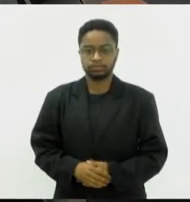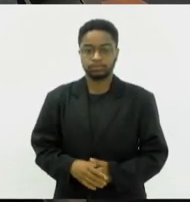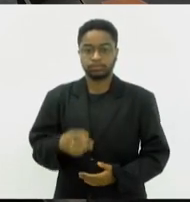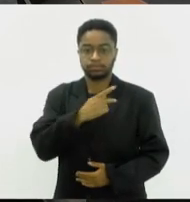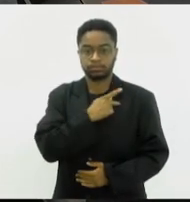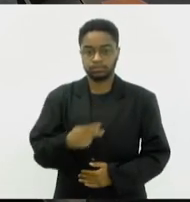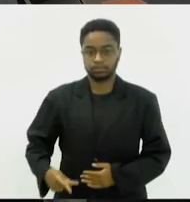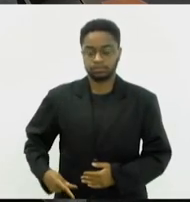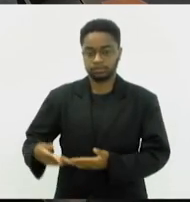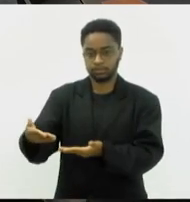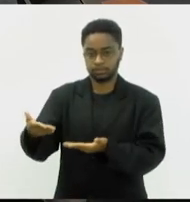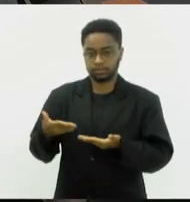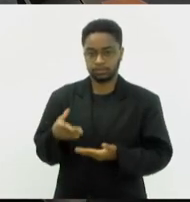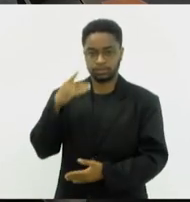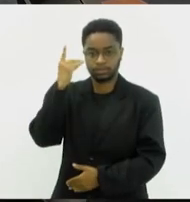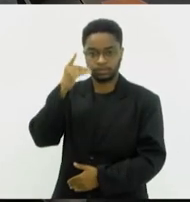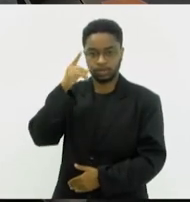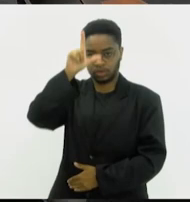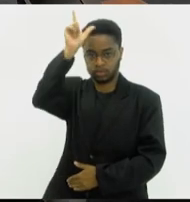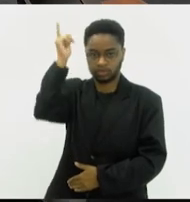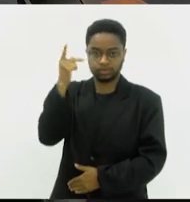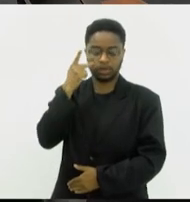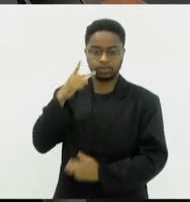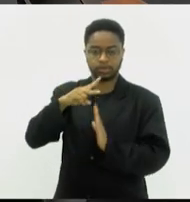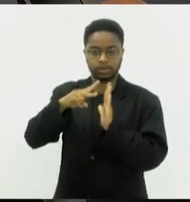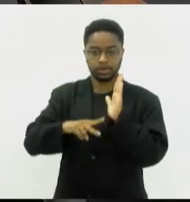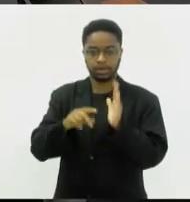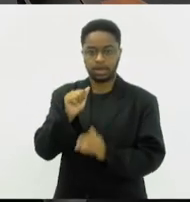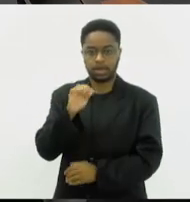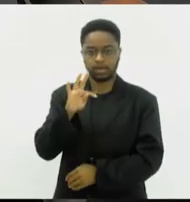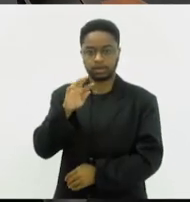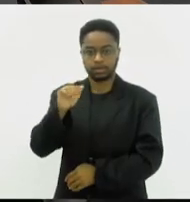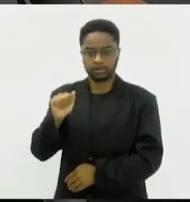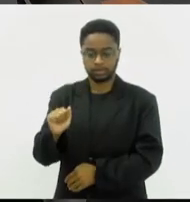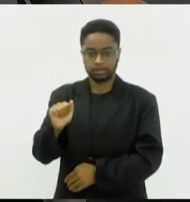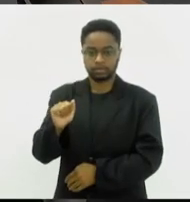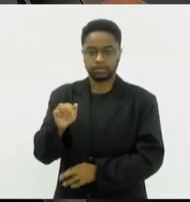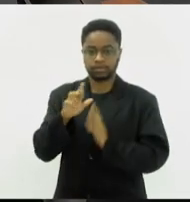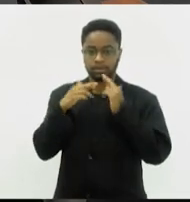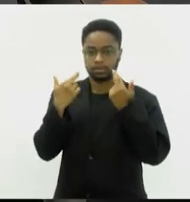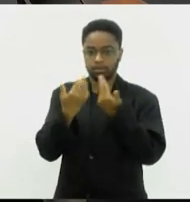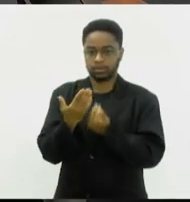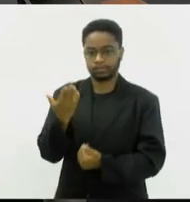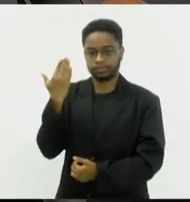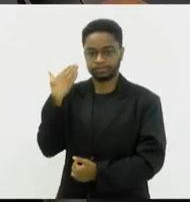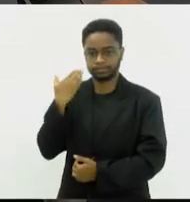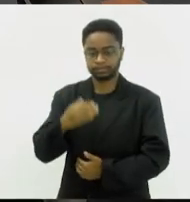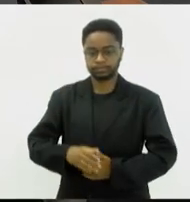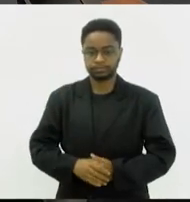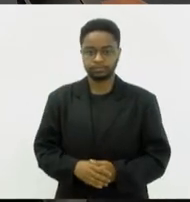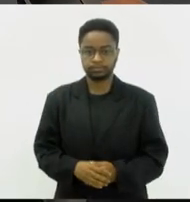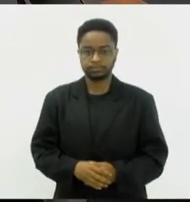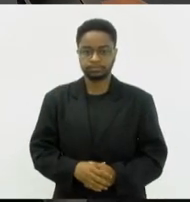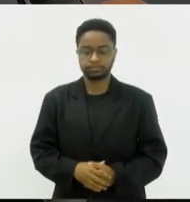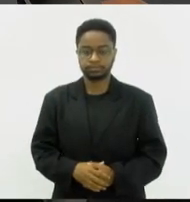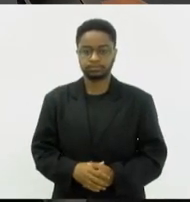presidência convida o nobre deputado Luiz Paulo para fazer a leitura da ata da sessão anterior.